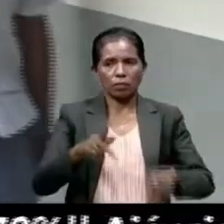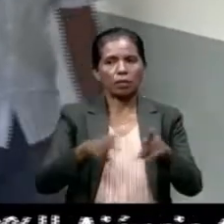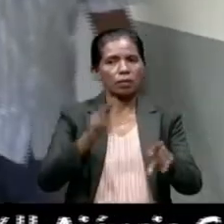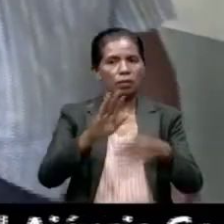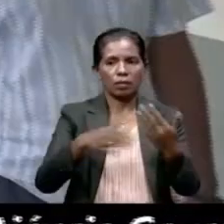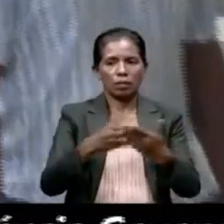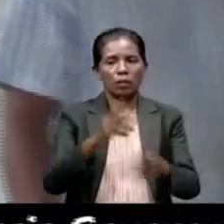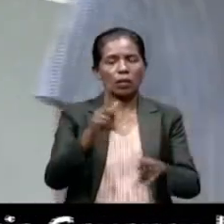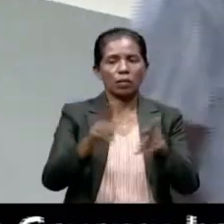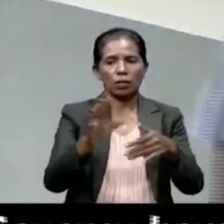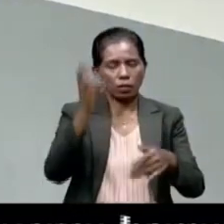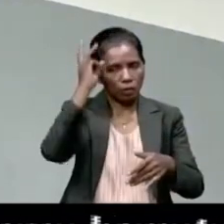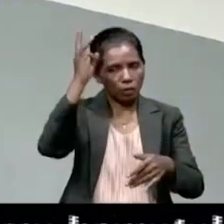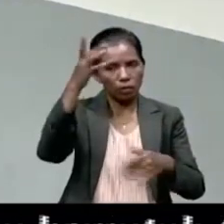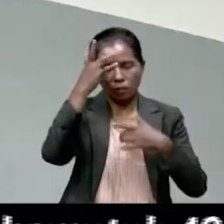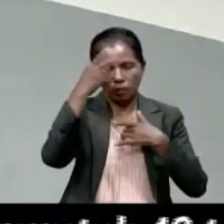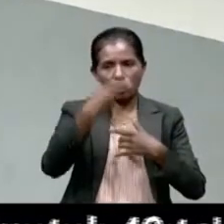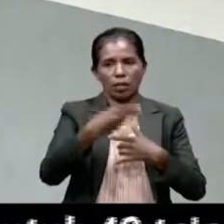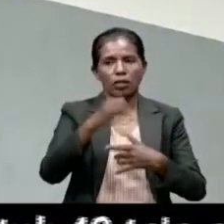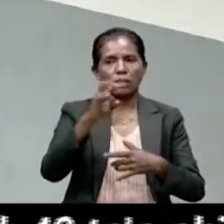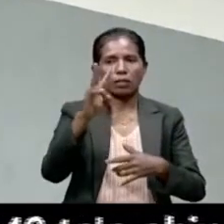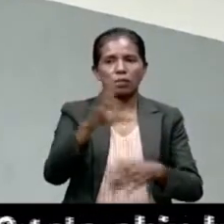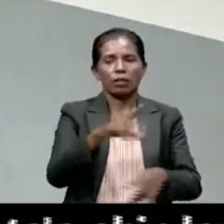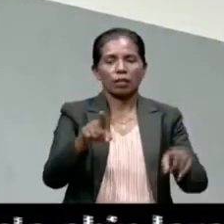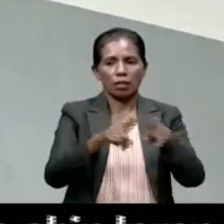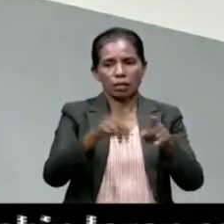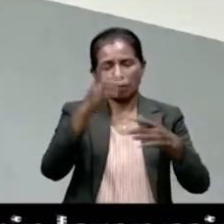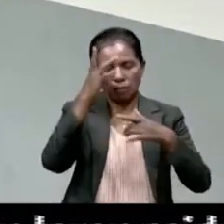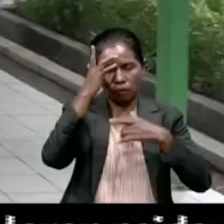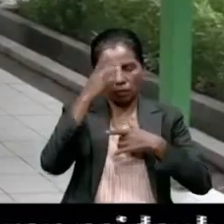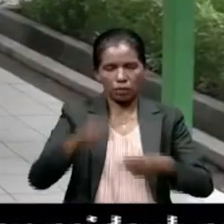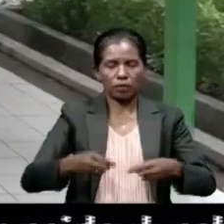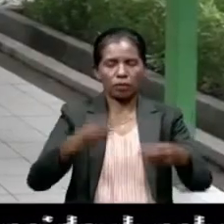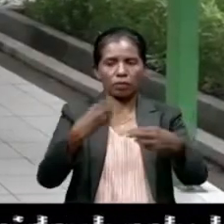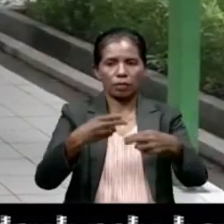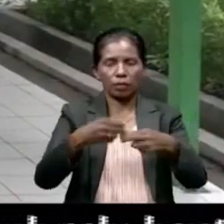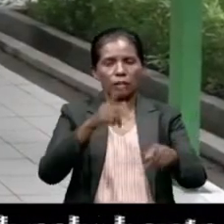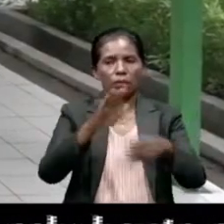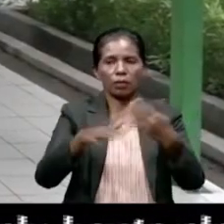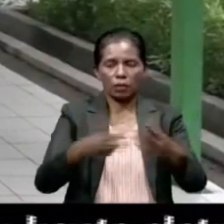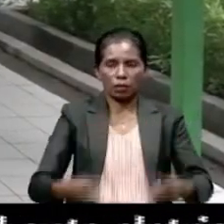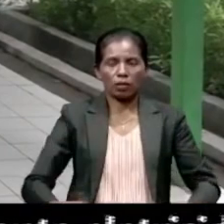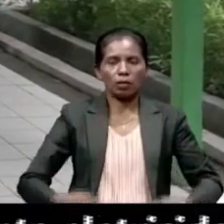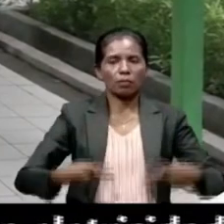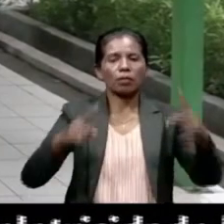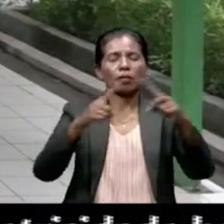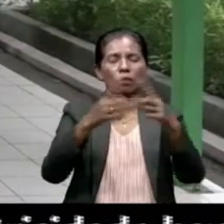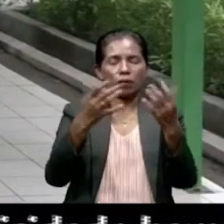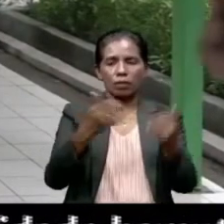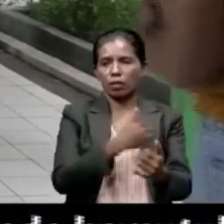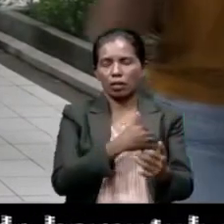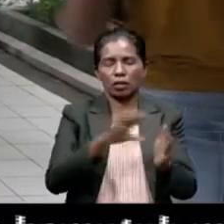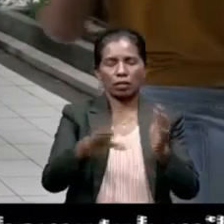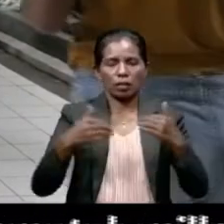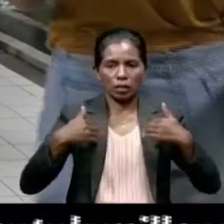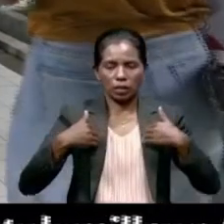hotu preocupa humora HIV, tamo considera hanesan moras nebe fo ameaça ba emanio vida, no tohin loron sedau ia